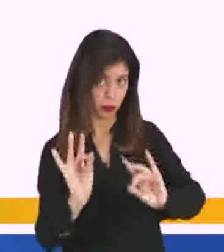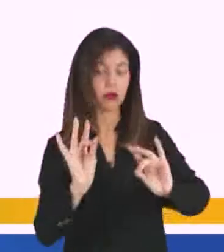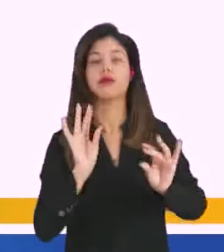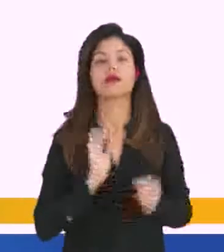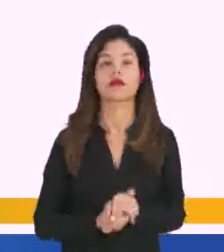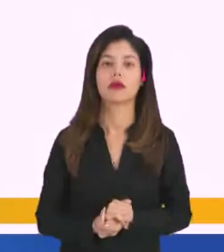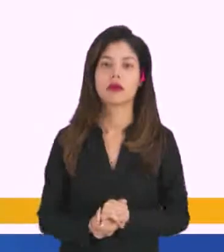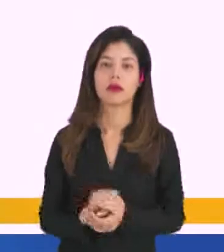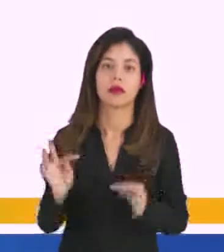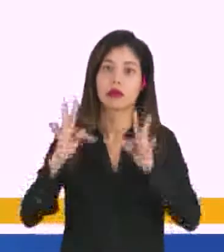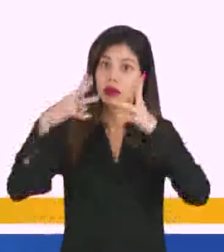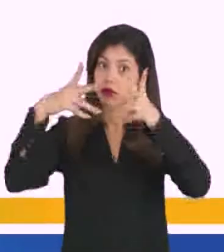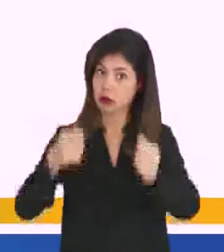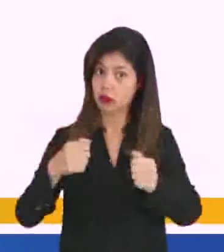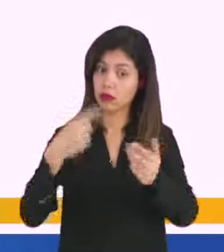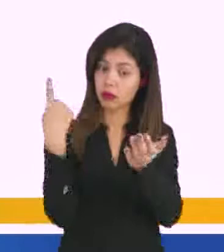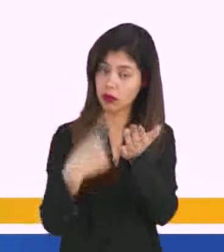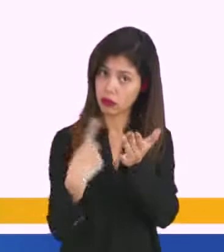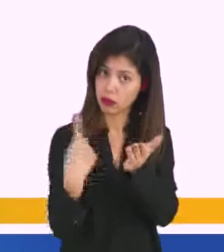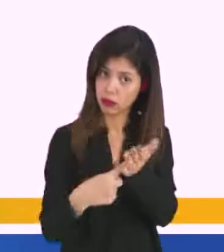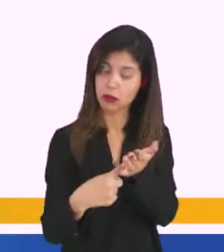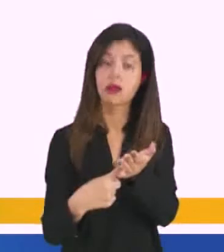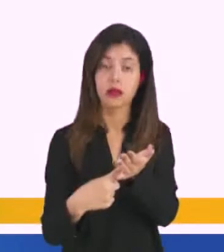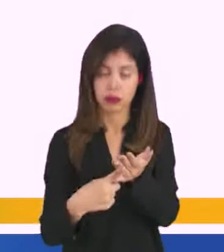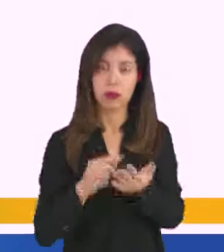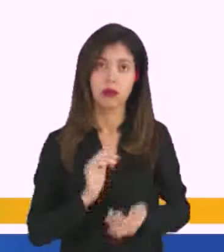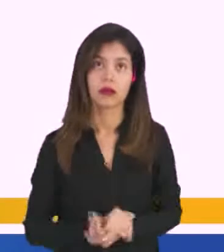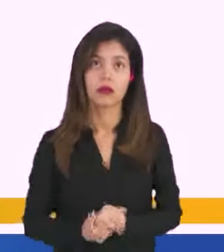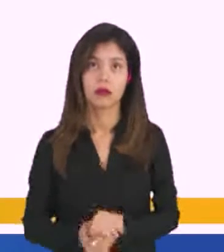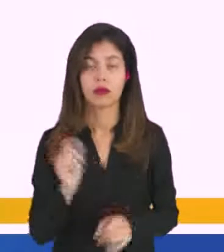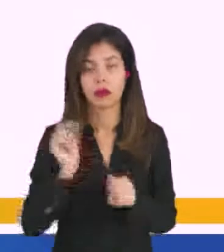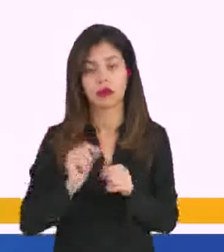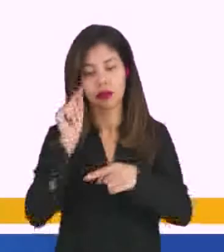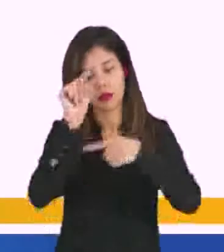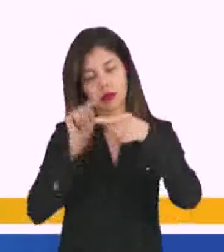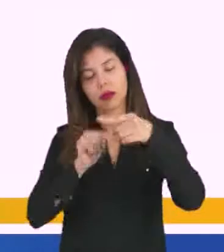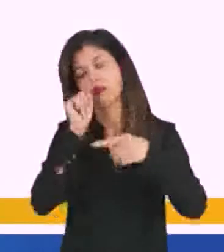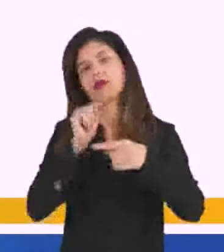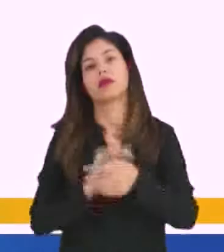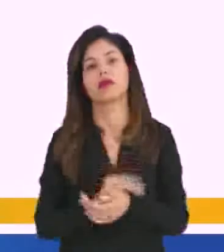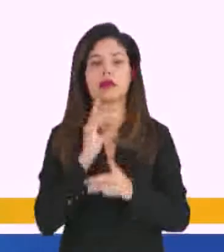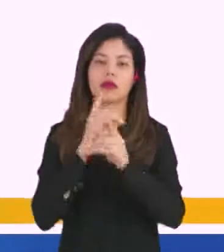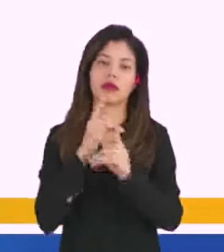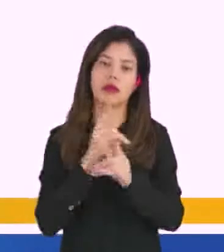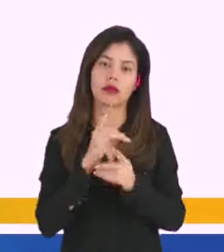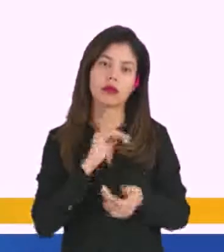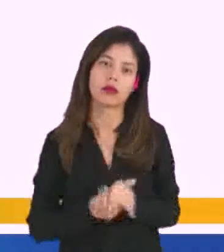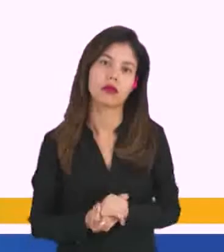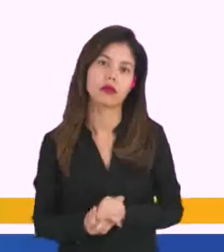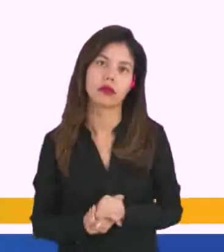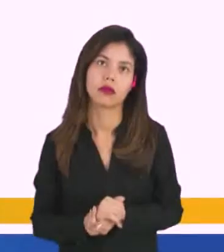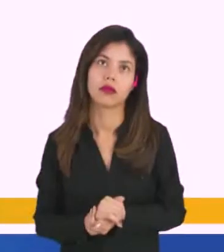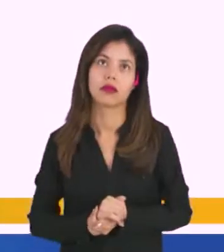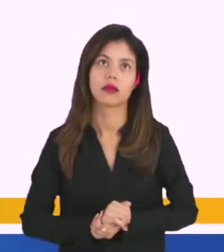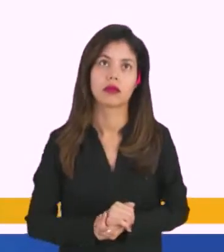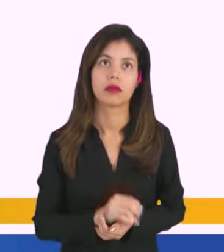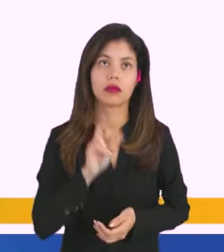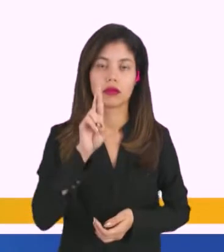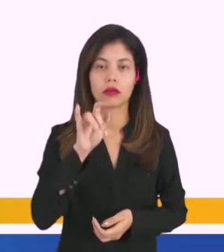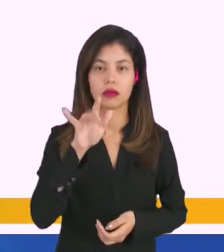jogador pelo total de gols marcados, né? Então, fazendo essa divisão, a gente encontra a frequência